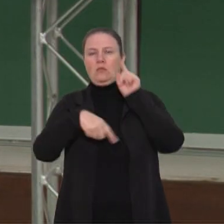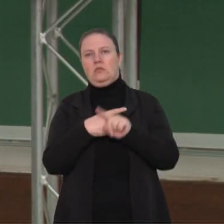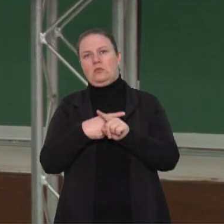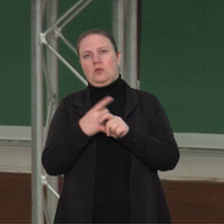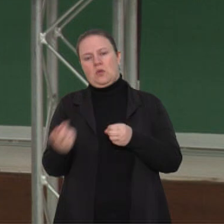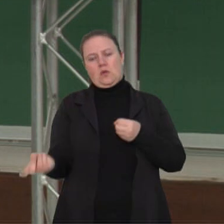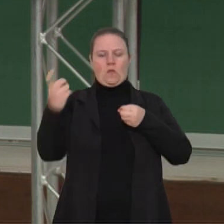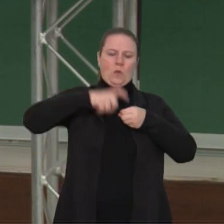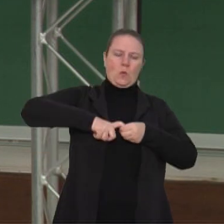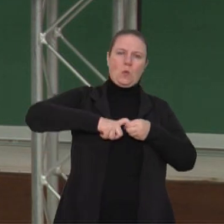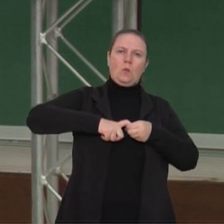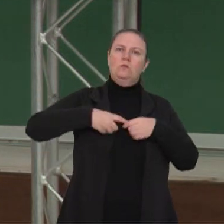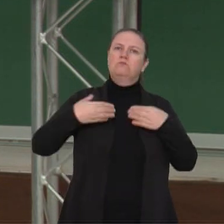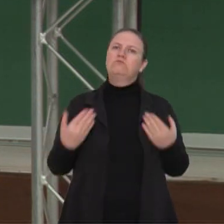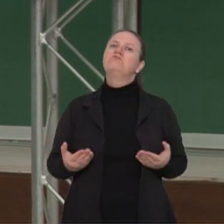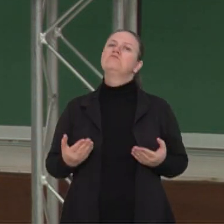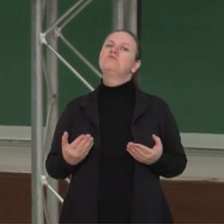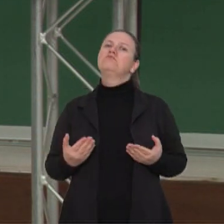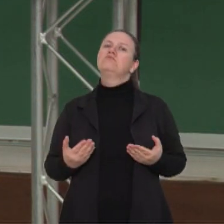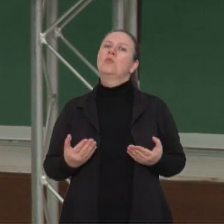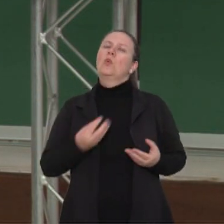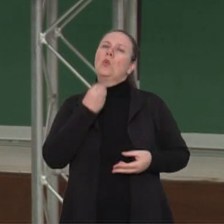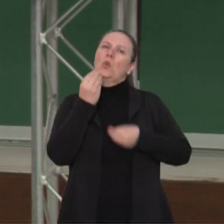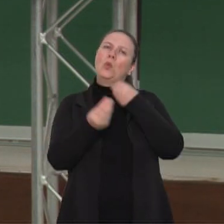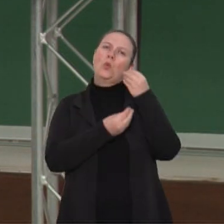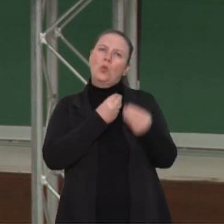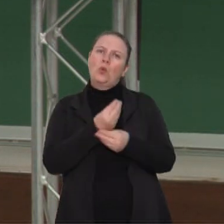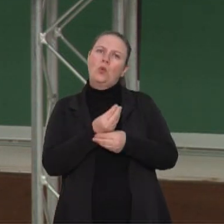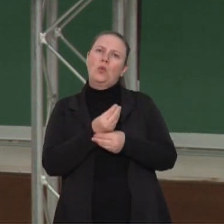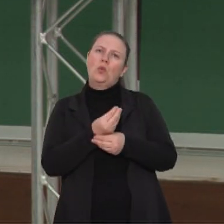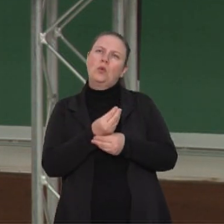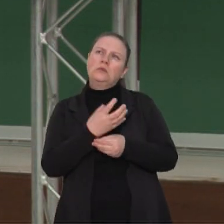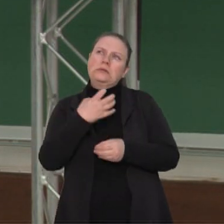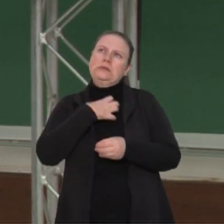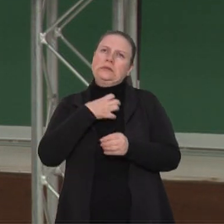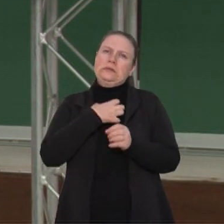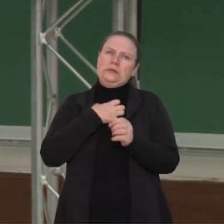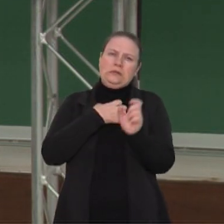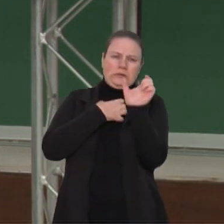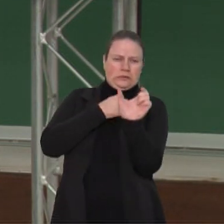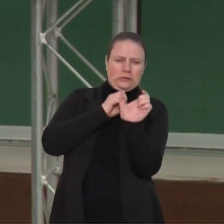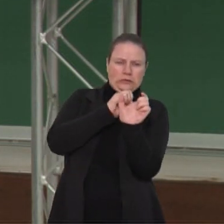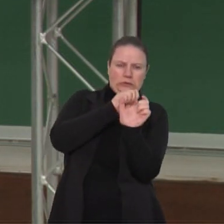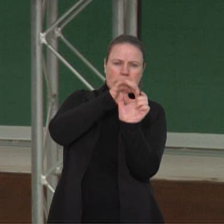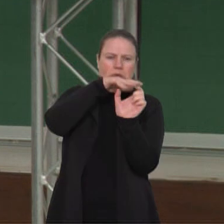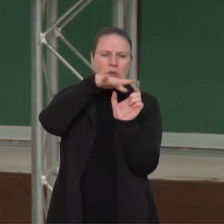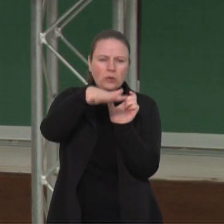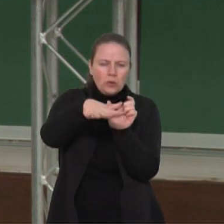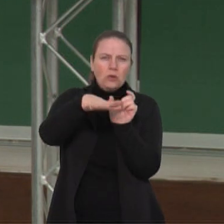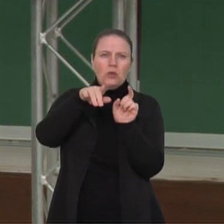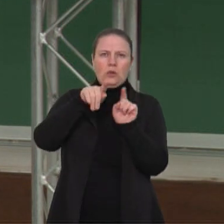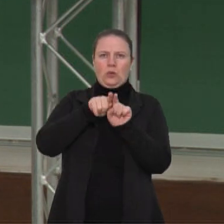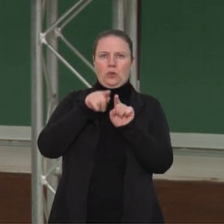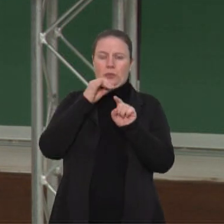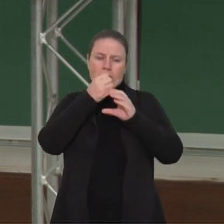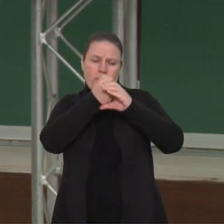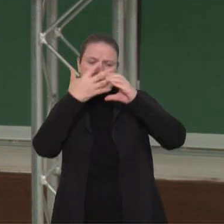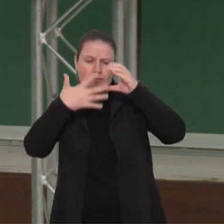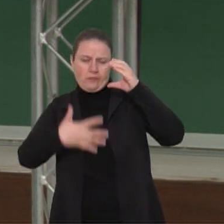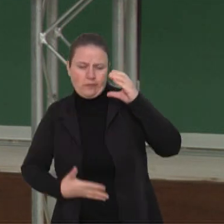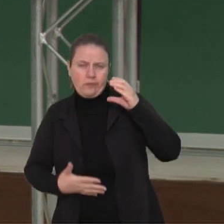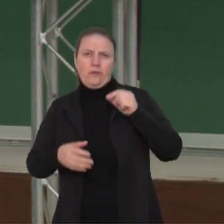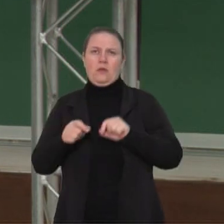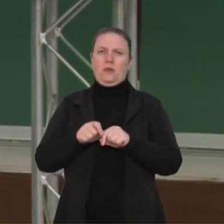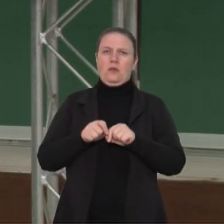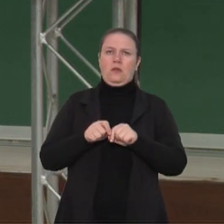retoma usando expressões como esse aspecto acima discutido, essa questão, né?